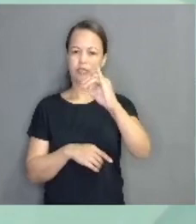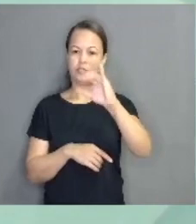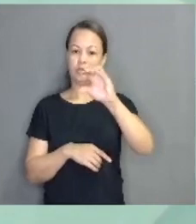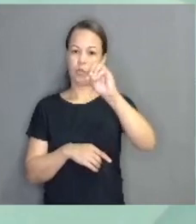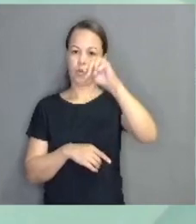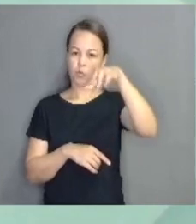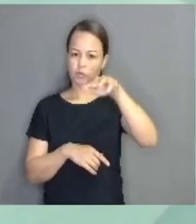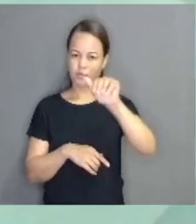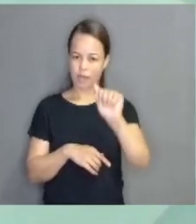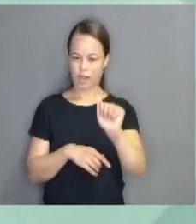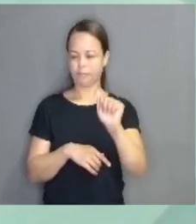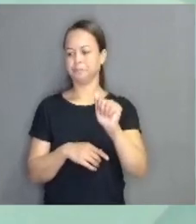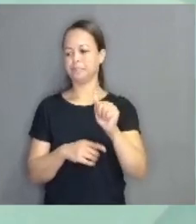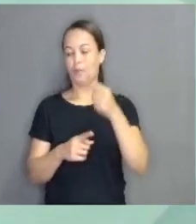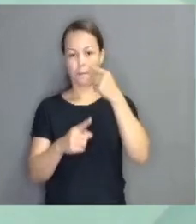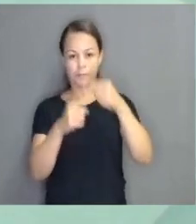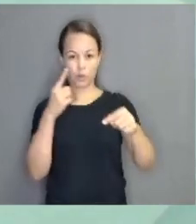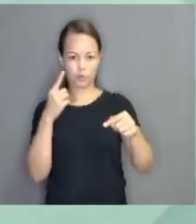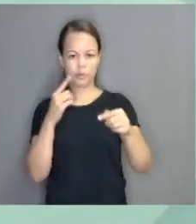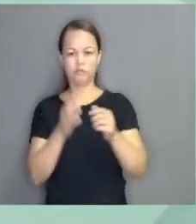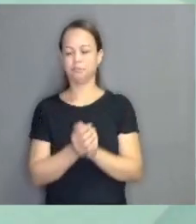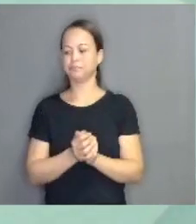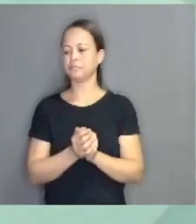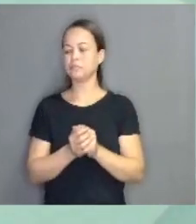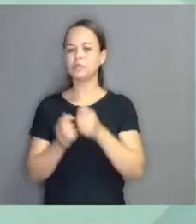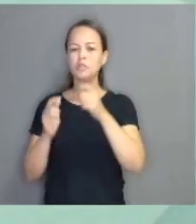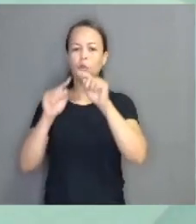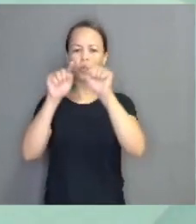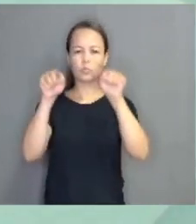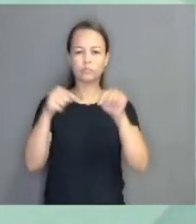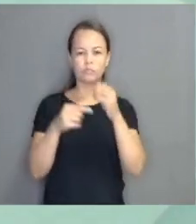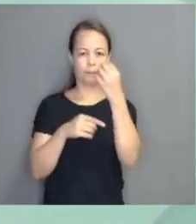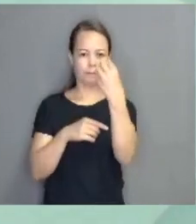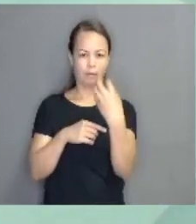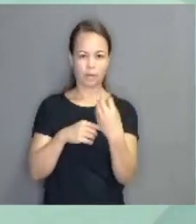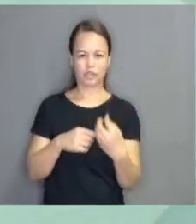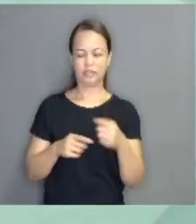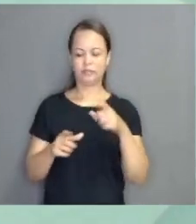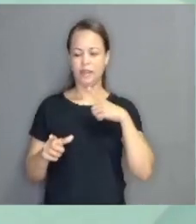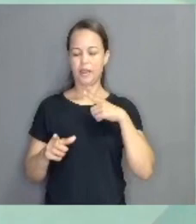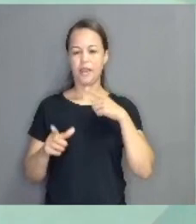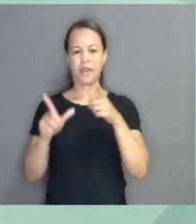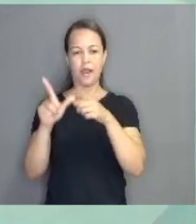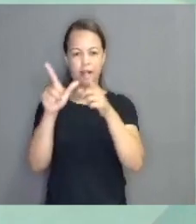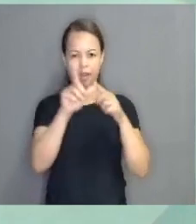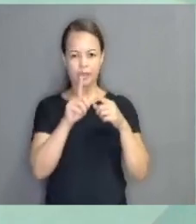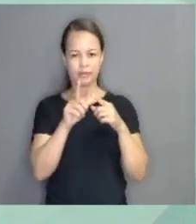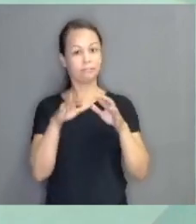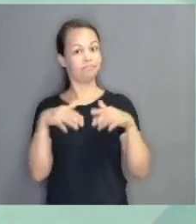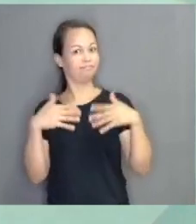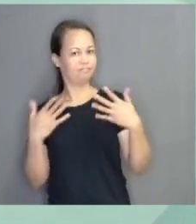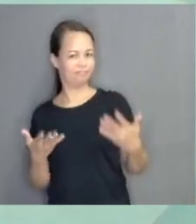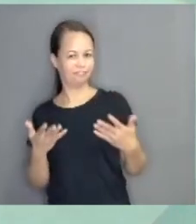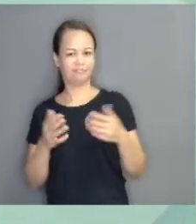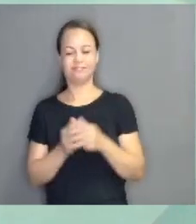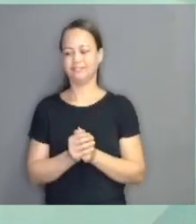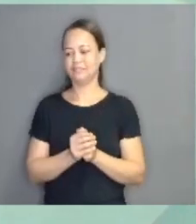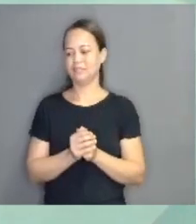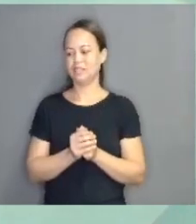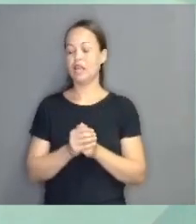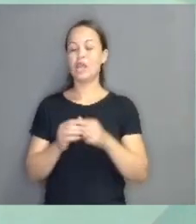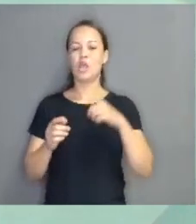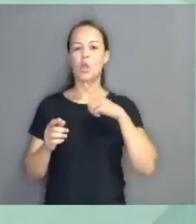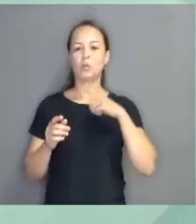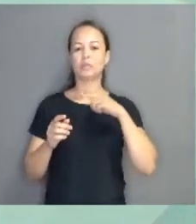aqui nessa imagem outra plaquinha que tenha letras e números. É isso aí. Aqui em cima eu tenho